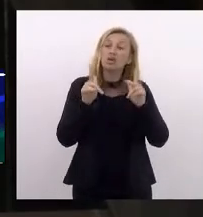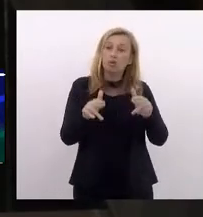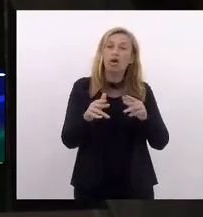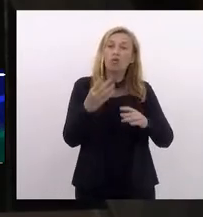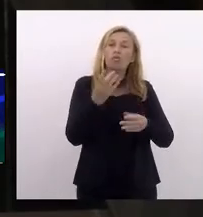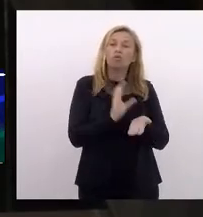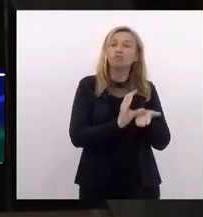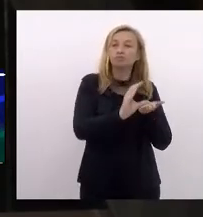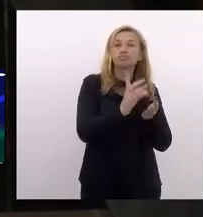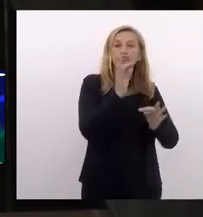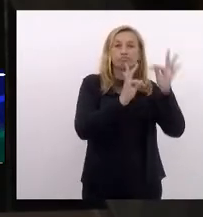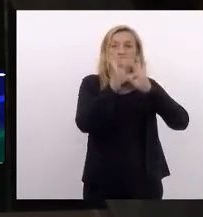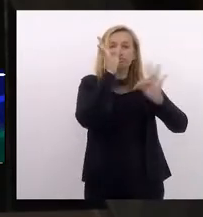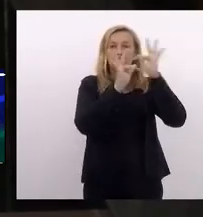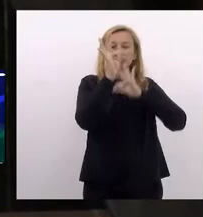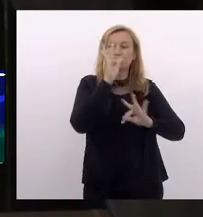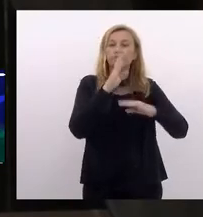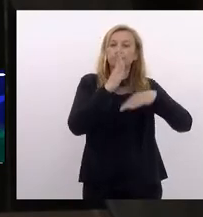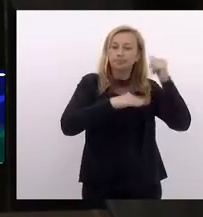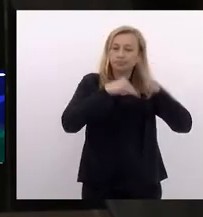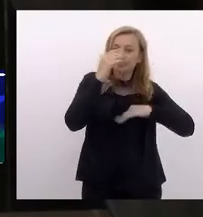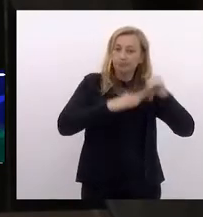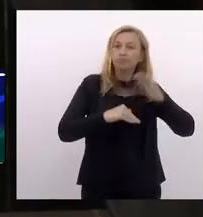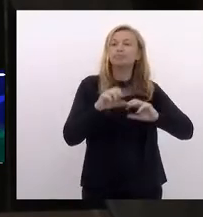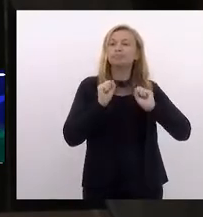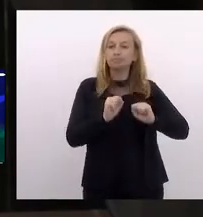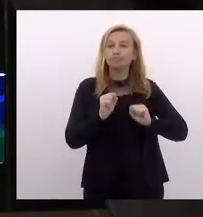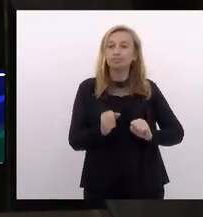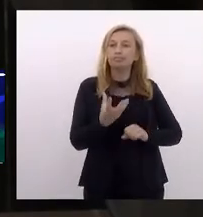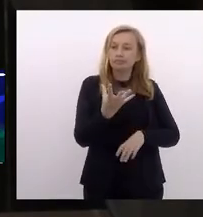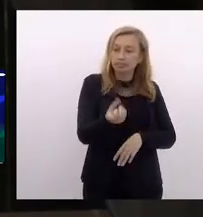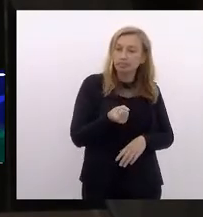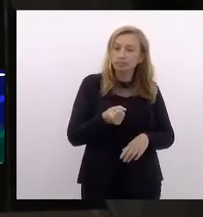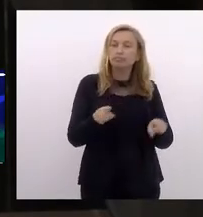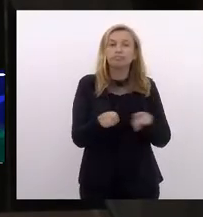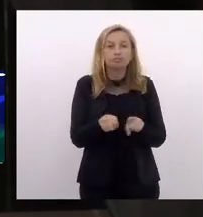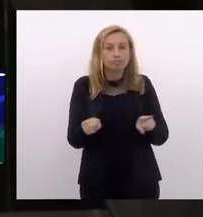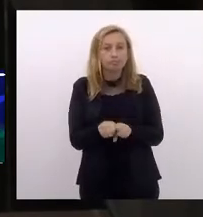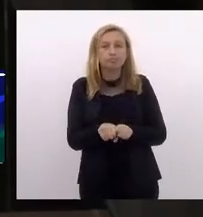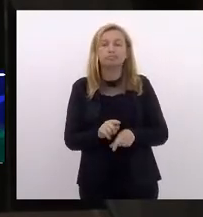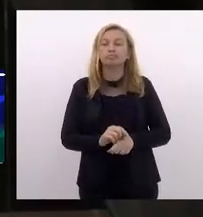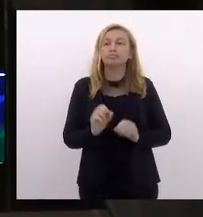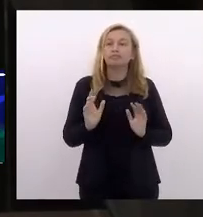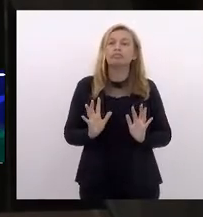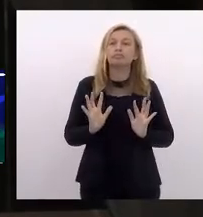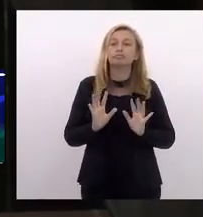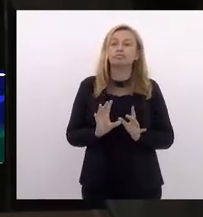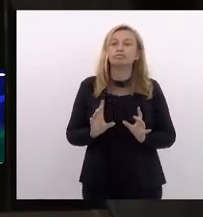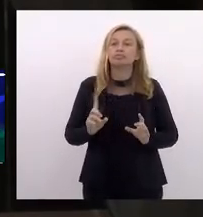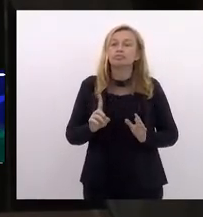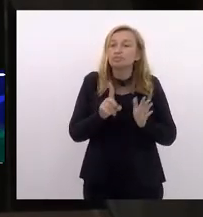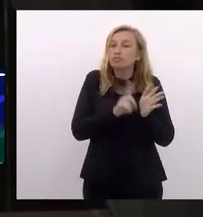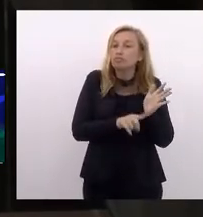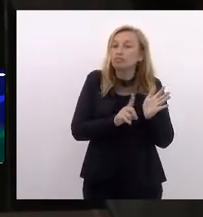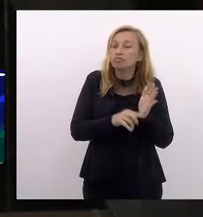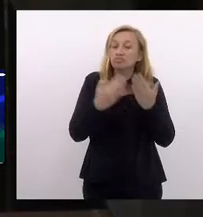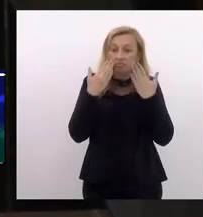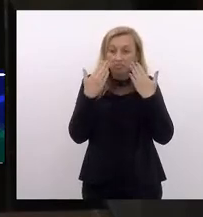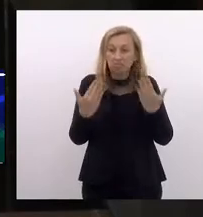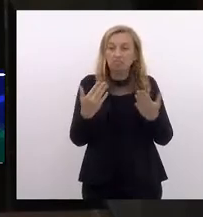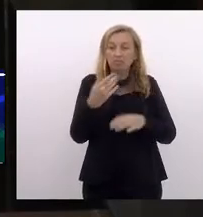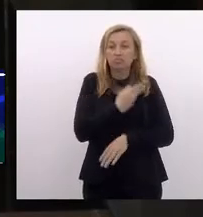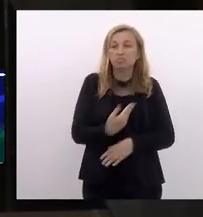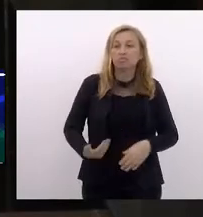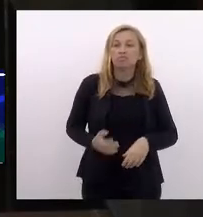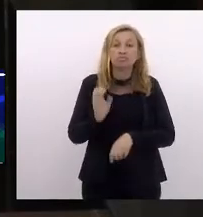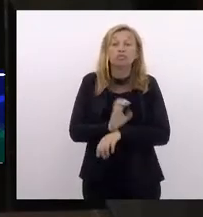estamos lutando para funcionar de resposta o teu auxílio Tecnológico de maneira completa e não pode restrições apresentadas pelo